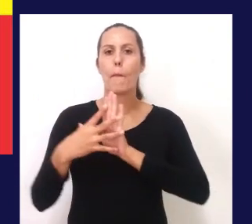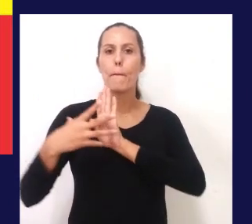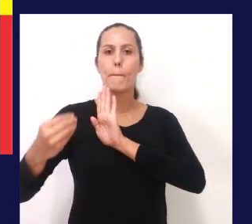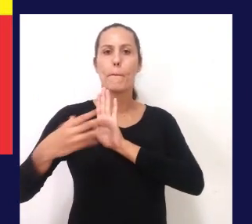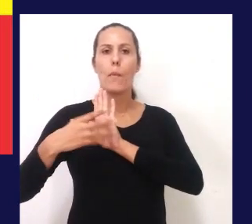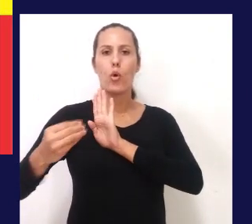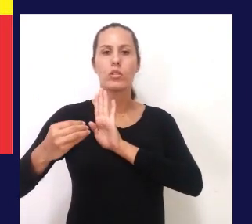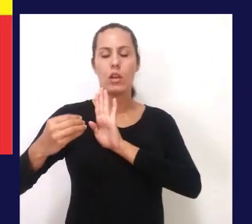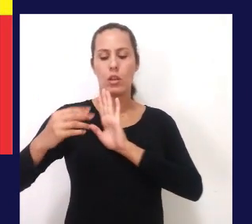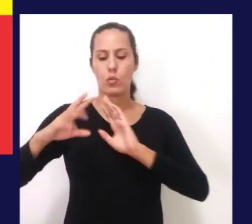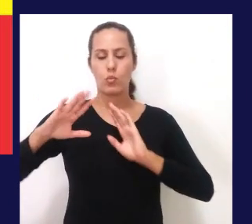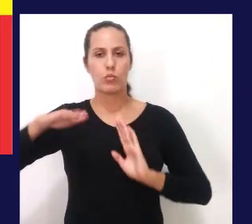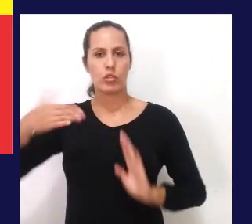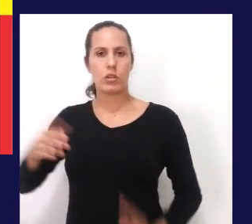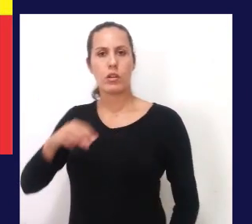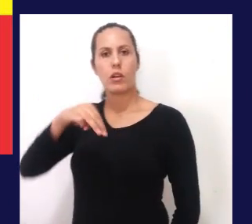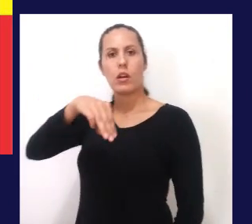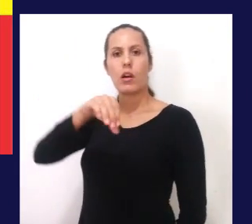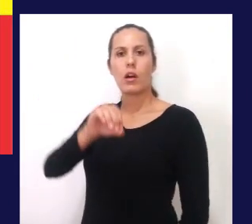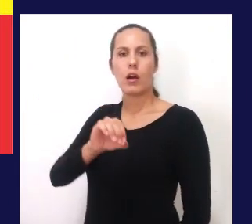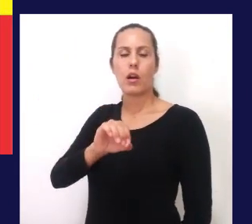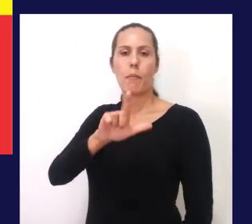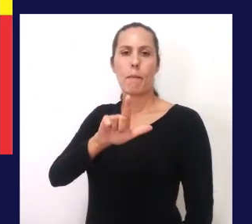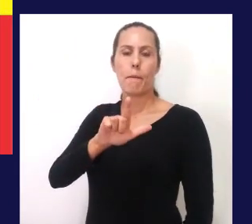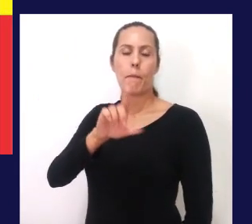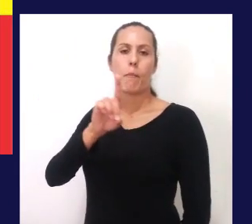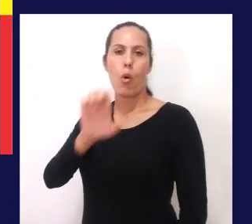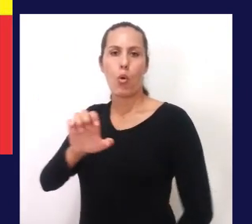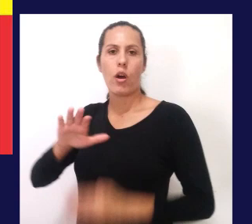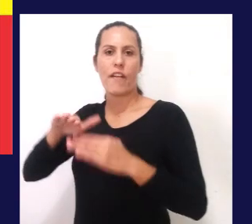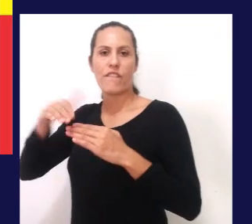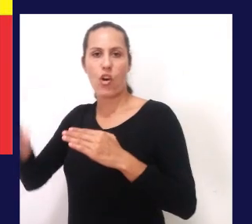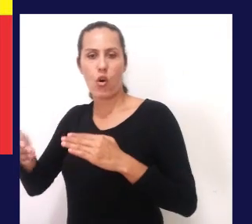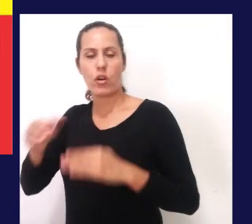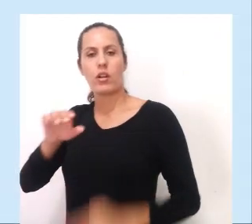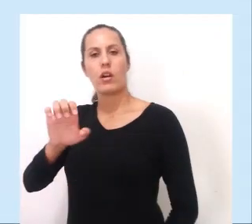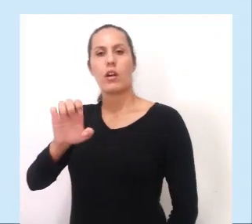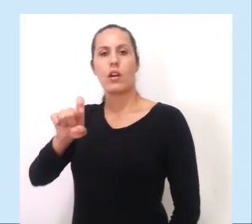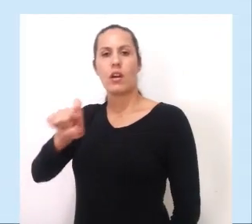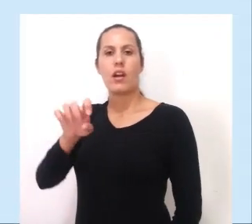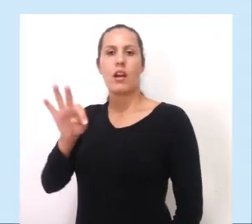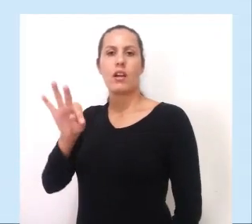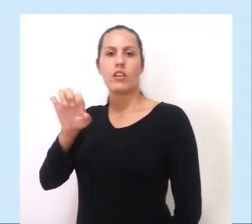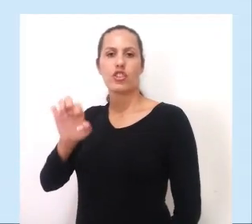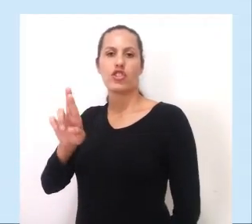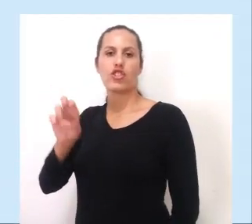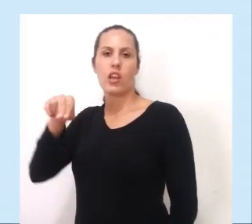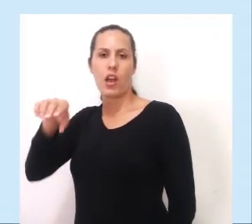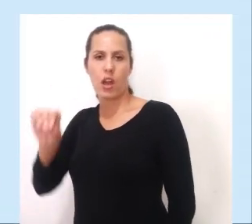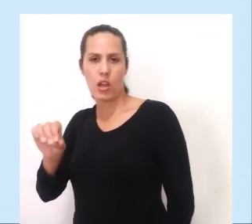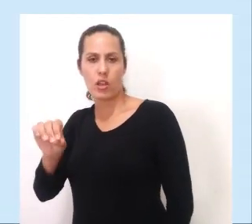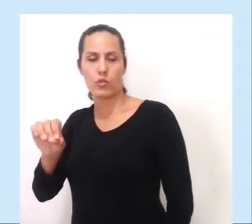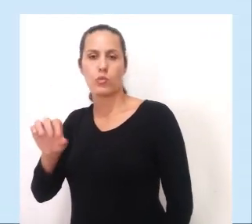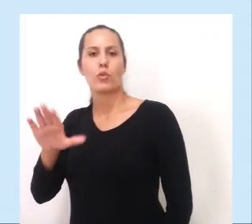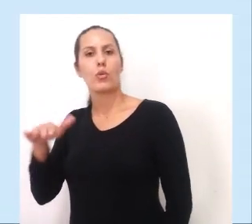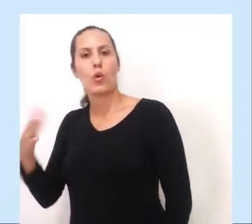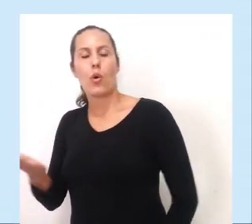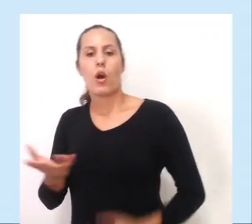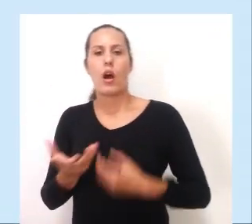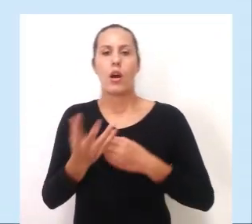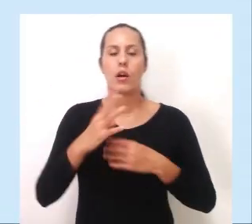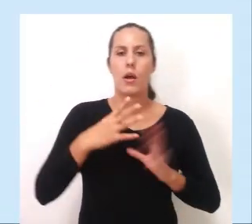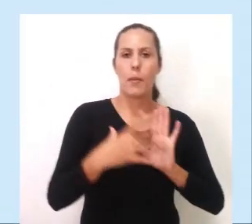da estrutura externa, ou seja, molde externo. Eu posso chamar de molde interna, ou